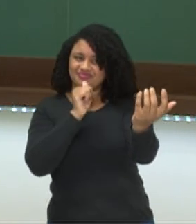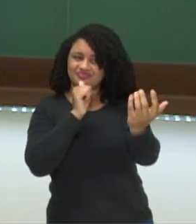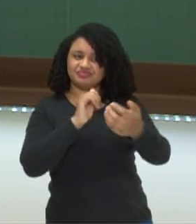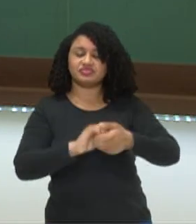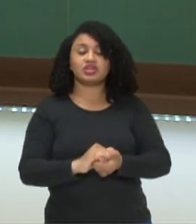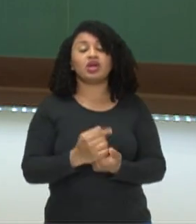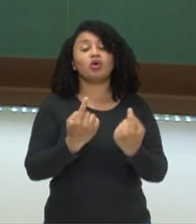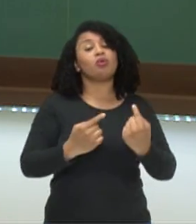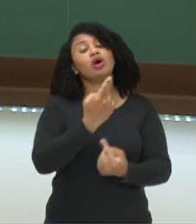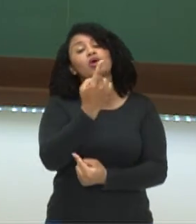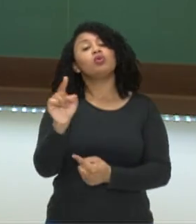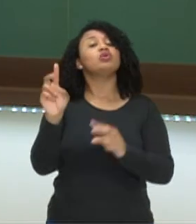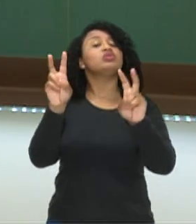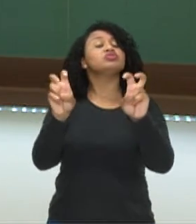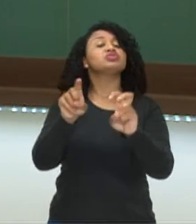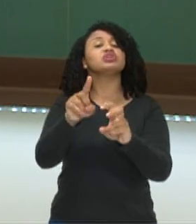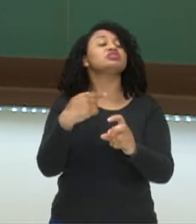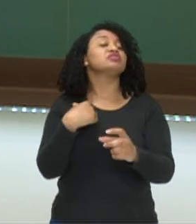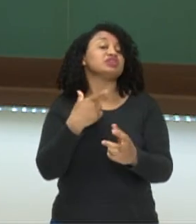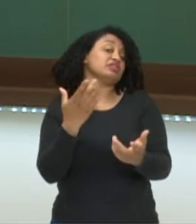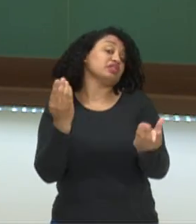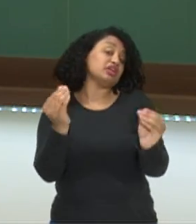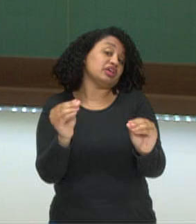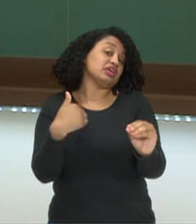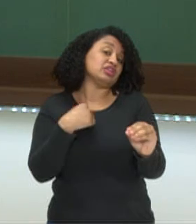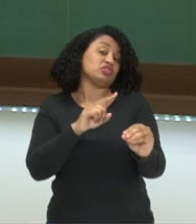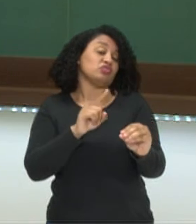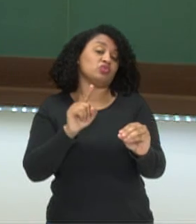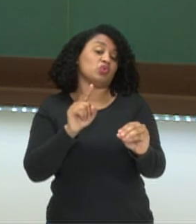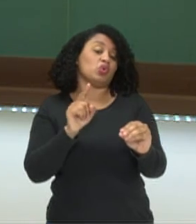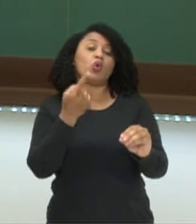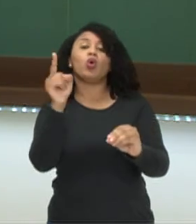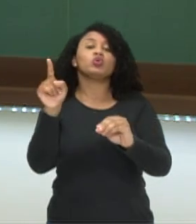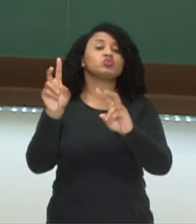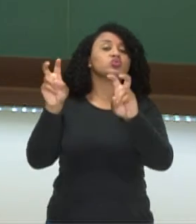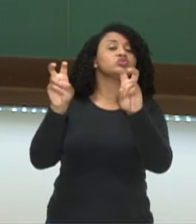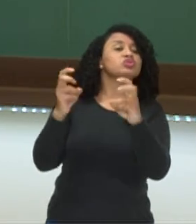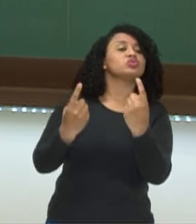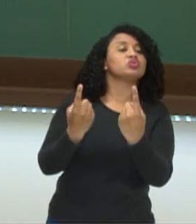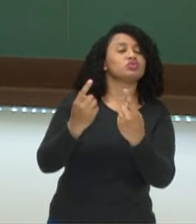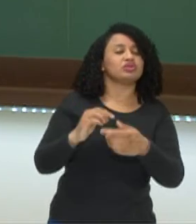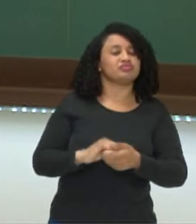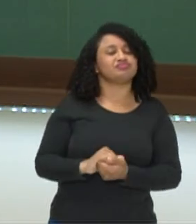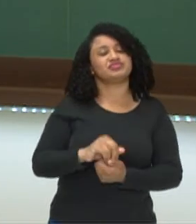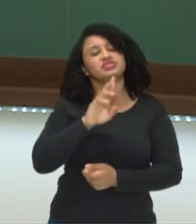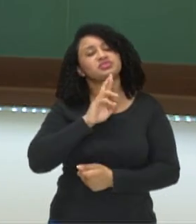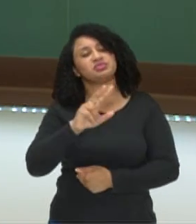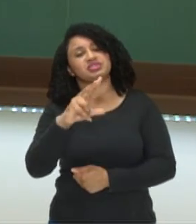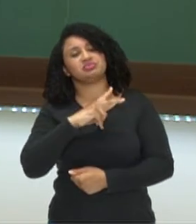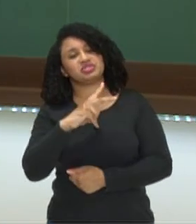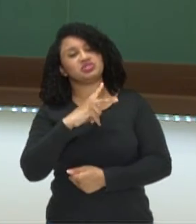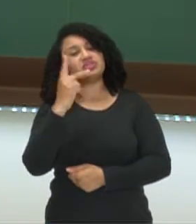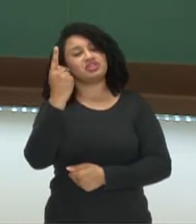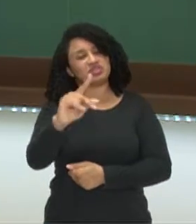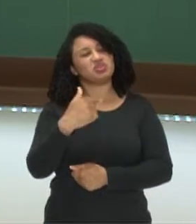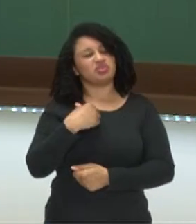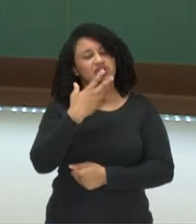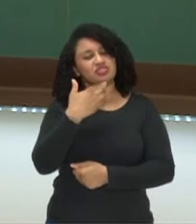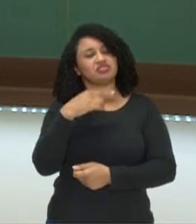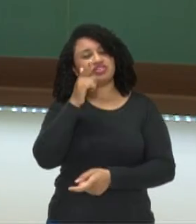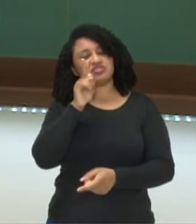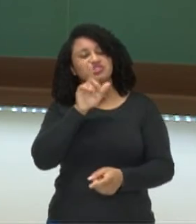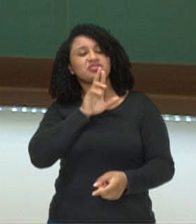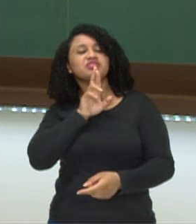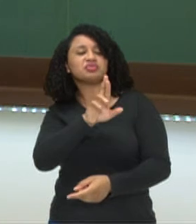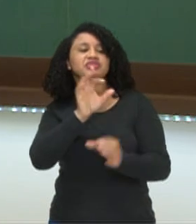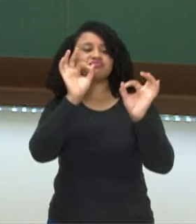outro título você daria se não fosse os braços? Hã? Resposta pessoal sua, você deve ter chegado a uma boa